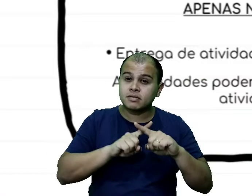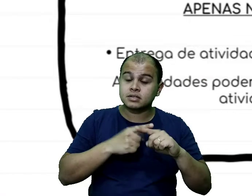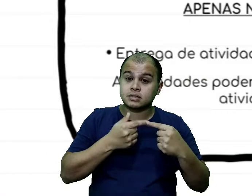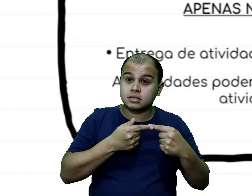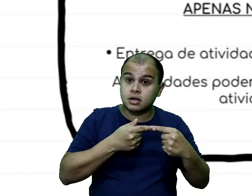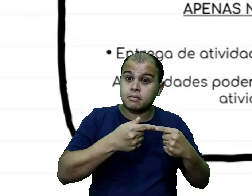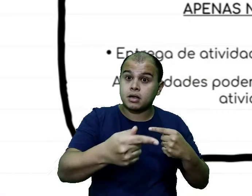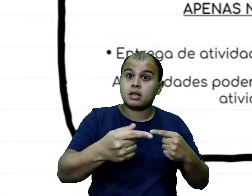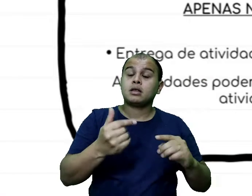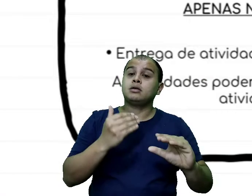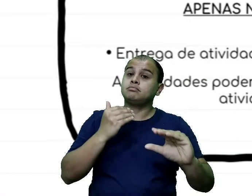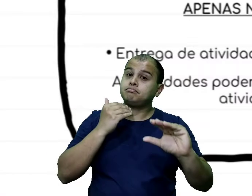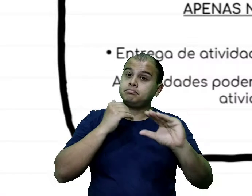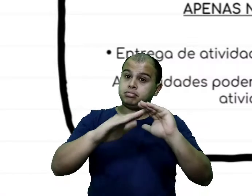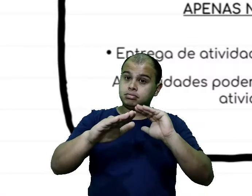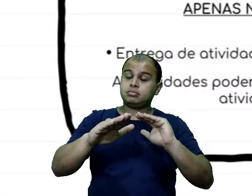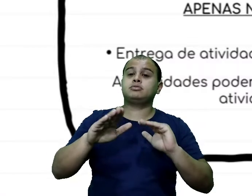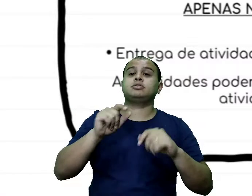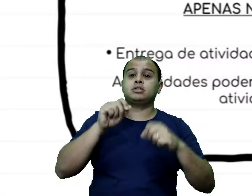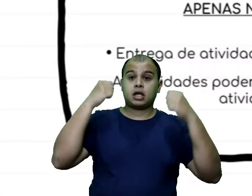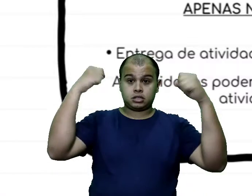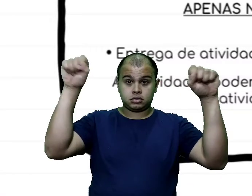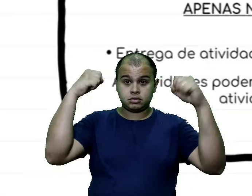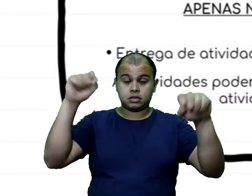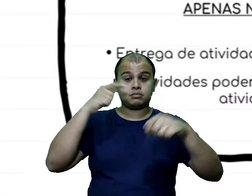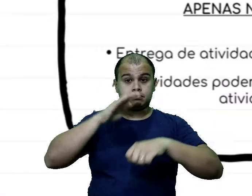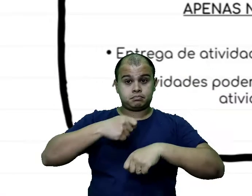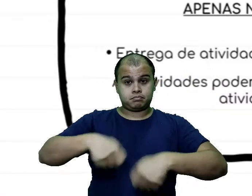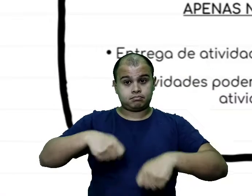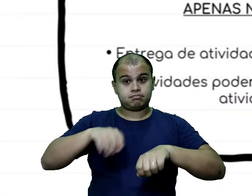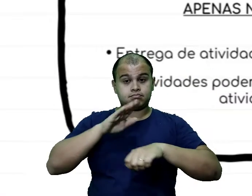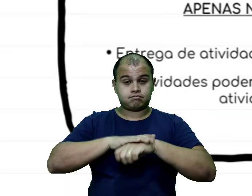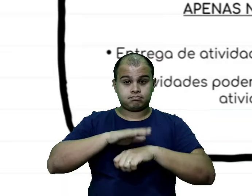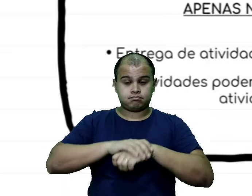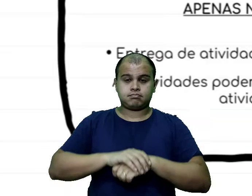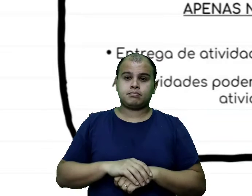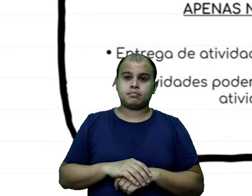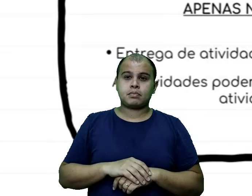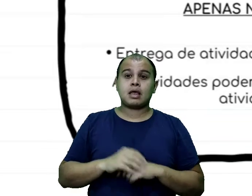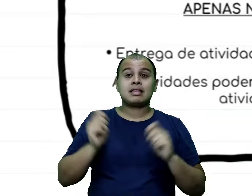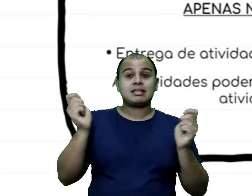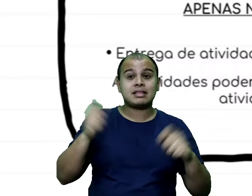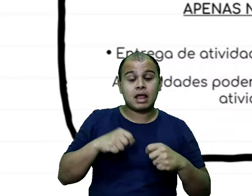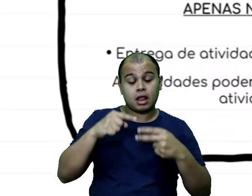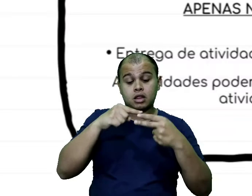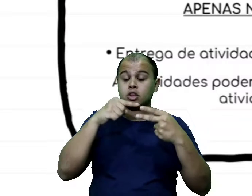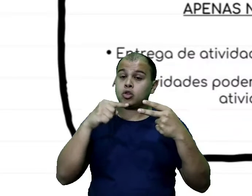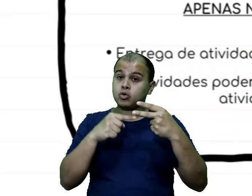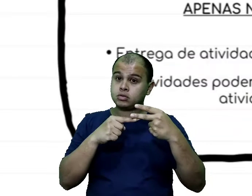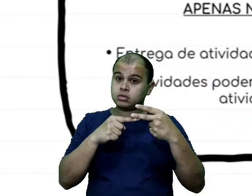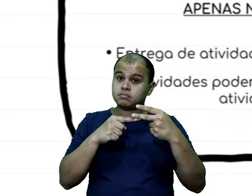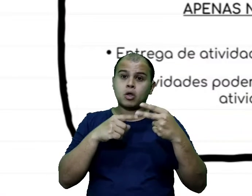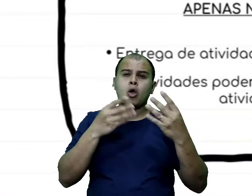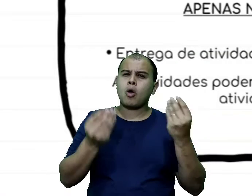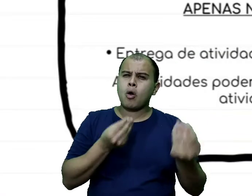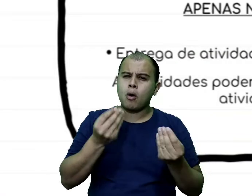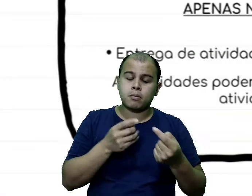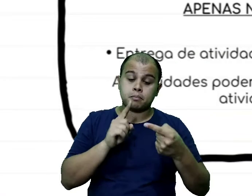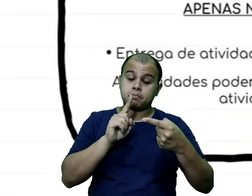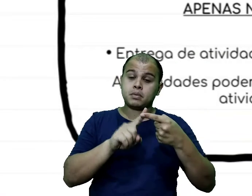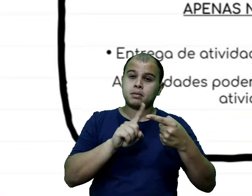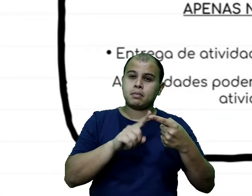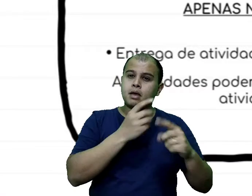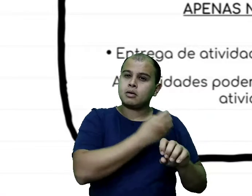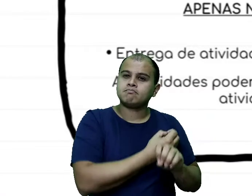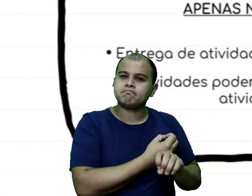semana. Uma atividade apenas para ser realizada pelas crianças. Elas podem acontecer de maneira síncrona, ou seja, é aquele dia